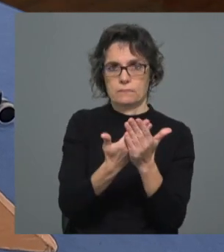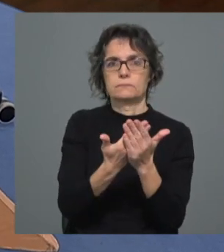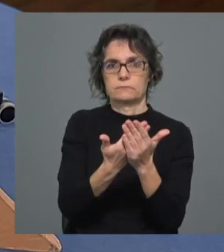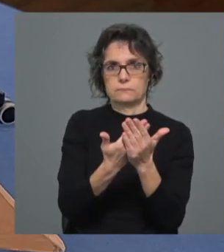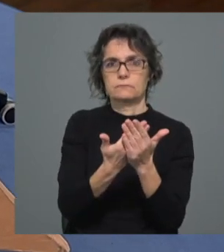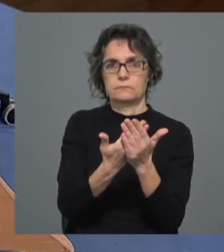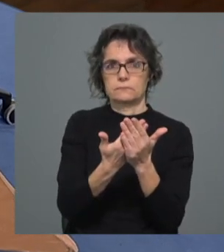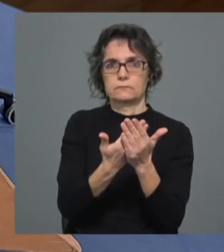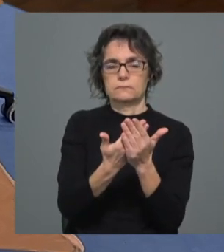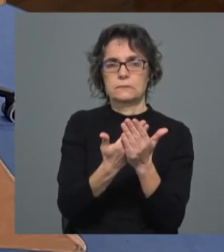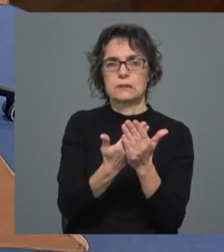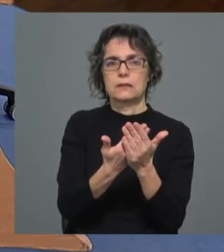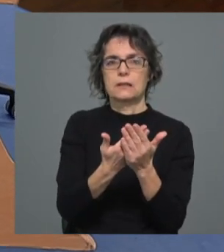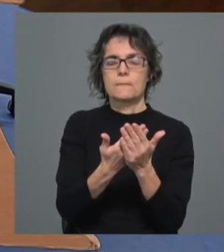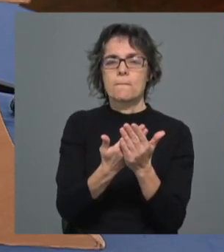para